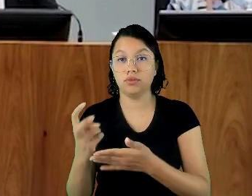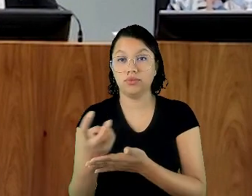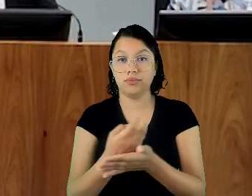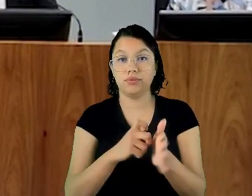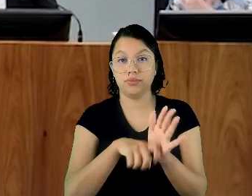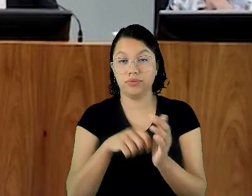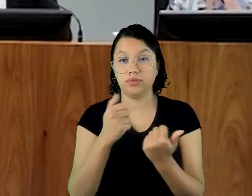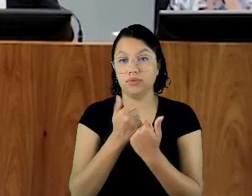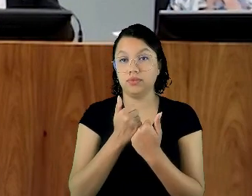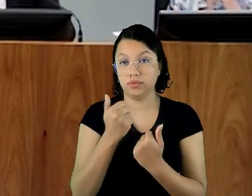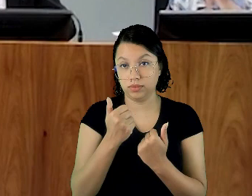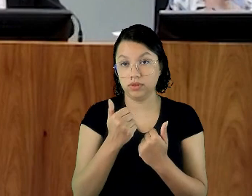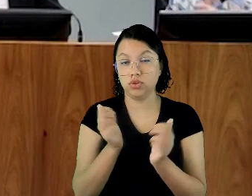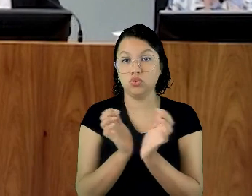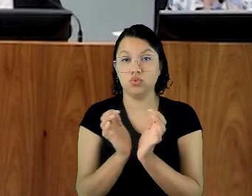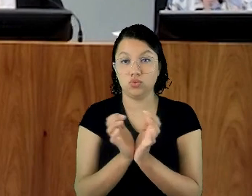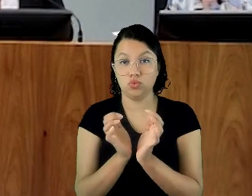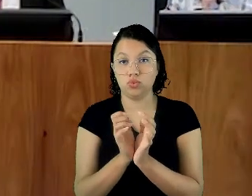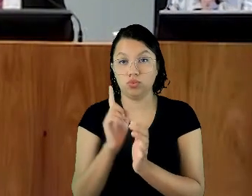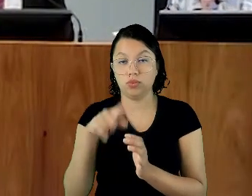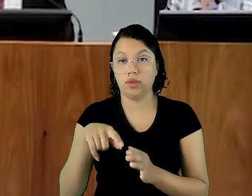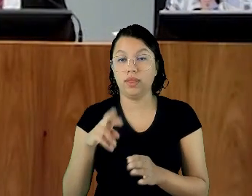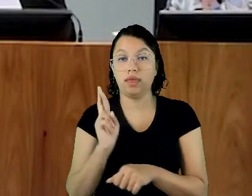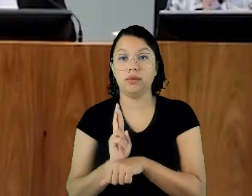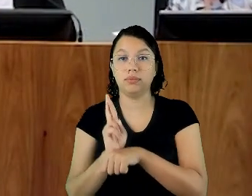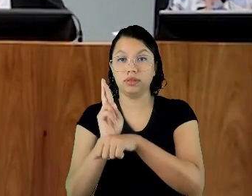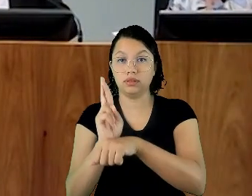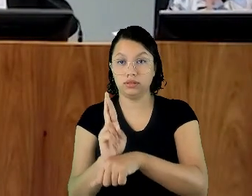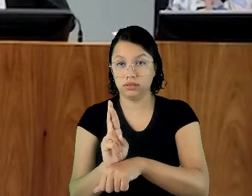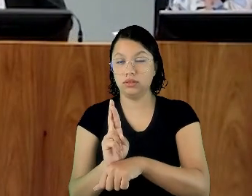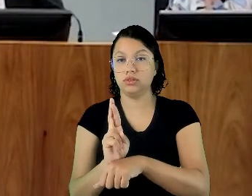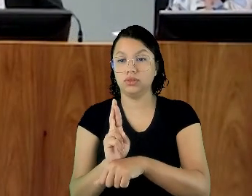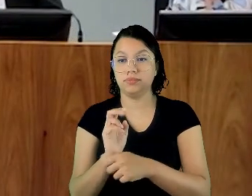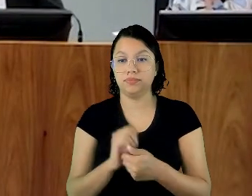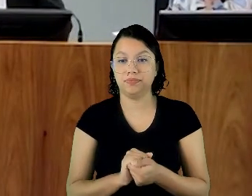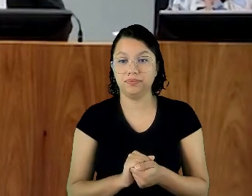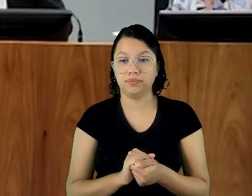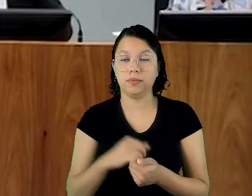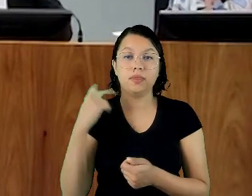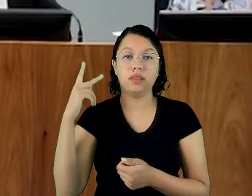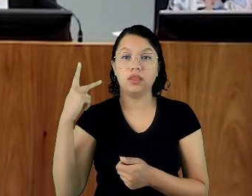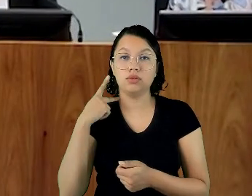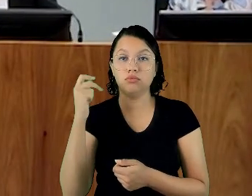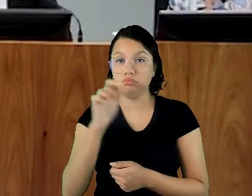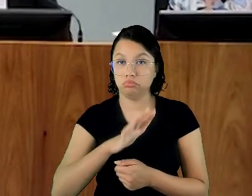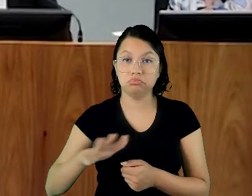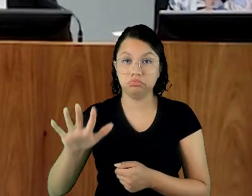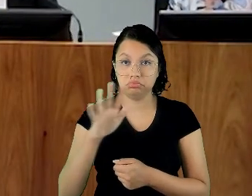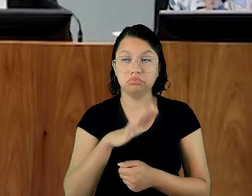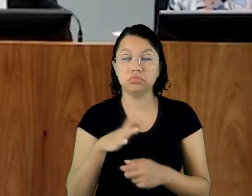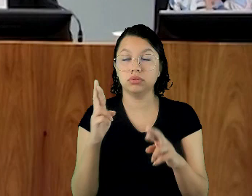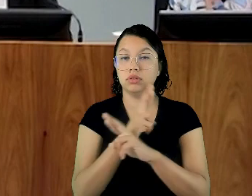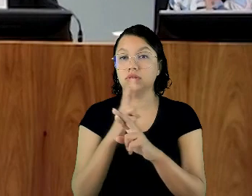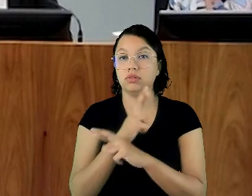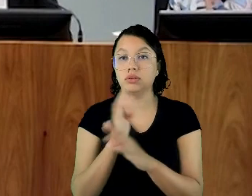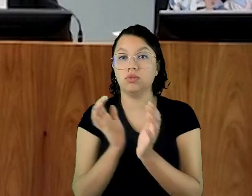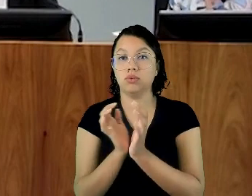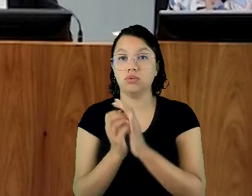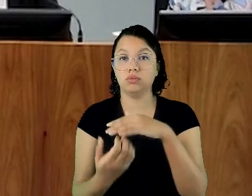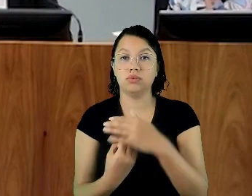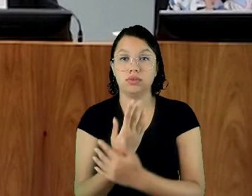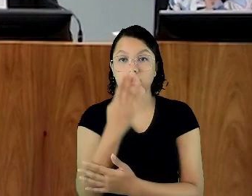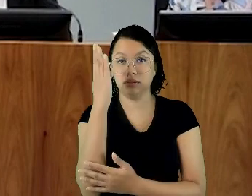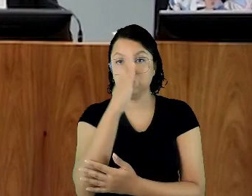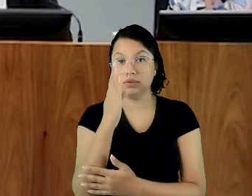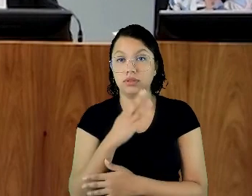estadual, membro representante das procuradorias no âmbito do grupo criado pela União e relatora do tema